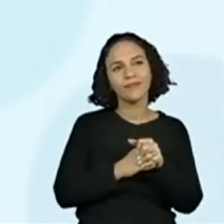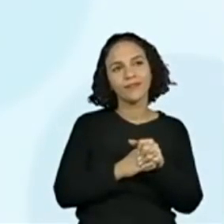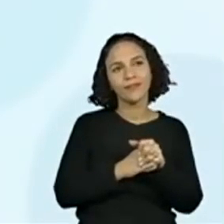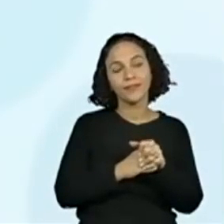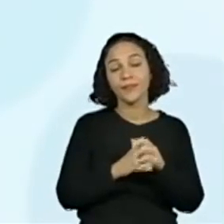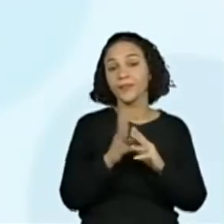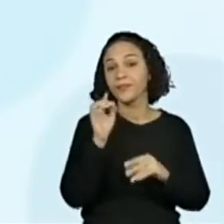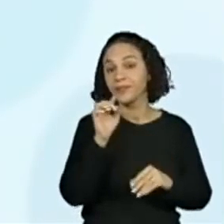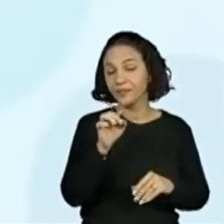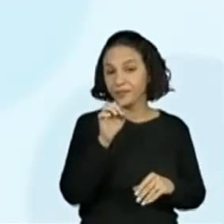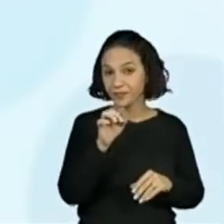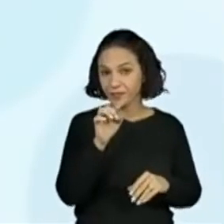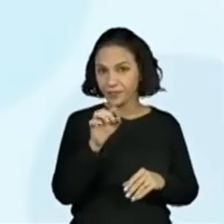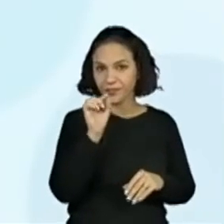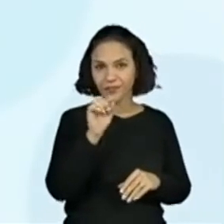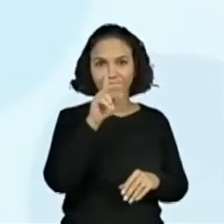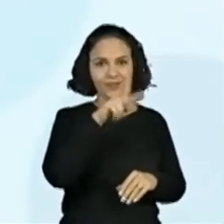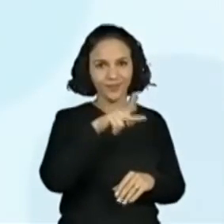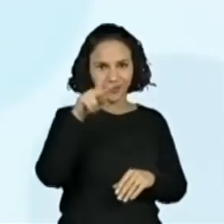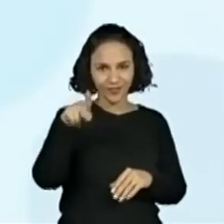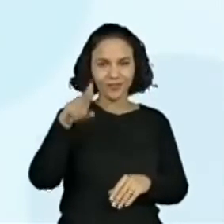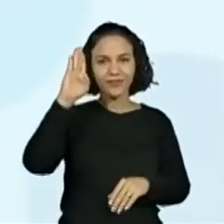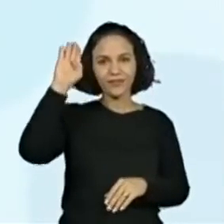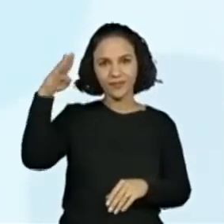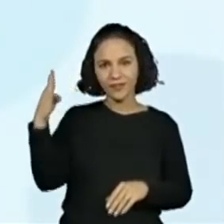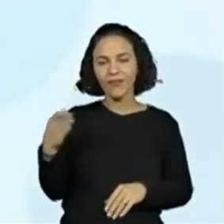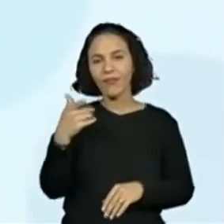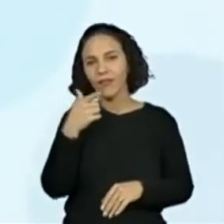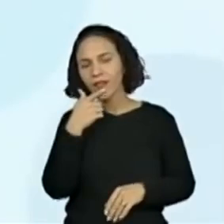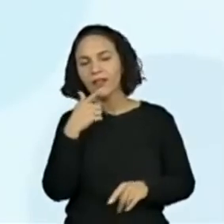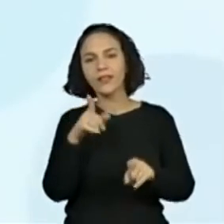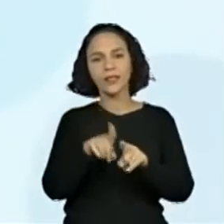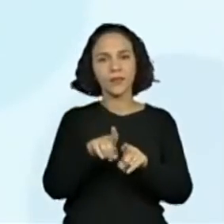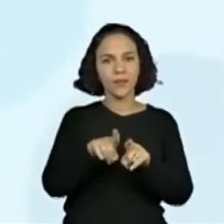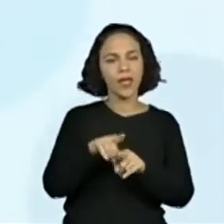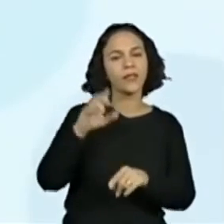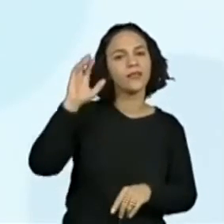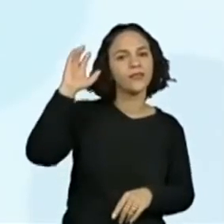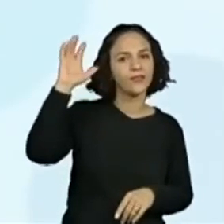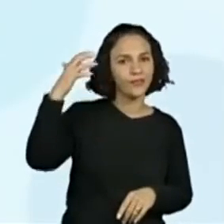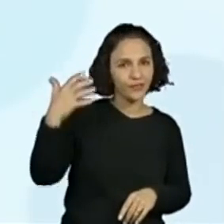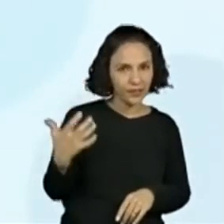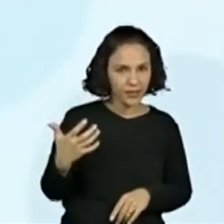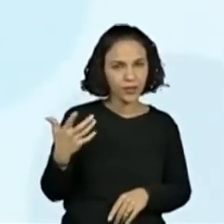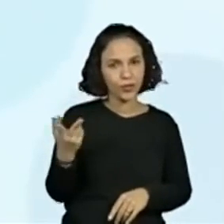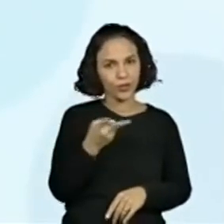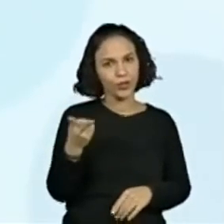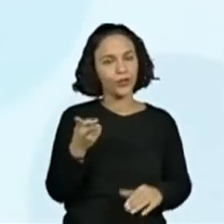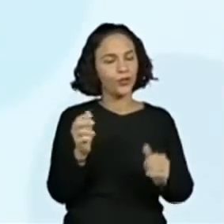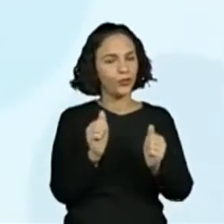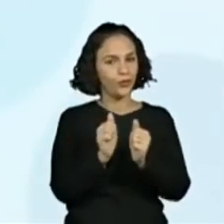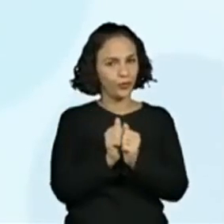isso aqui que a professora Kelly e a professora Viviane fizeram,